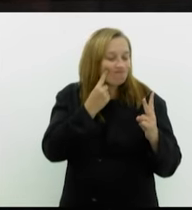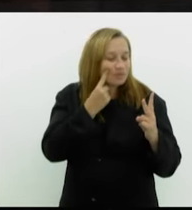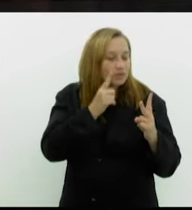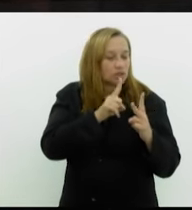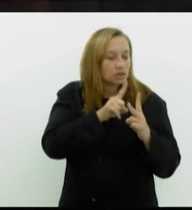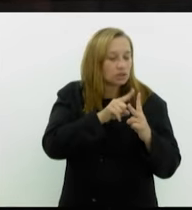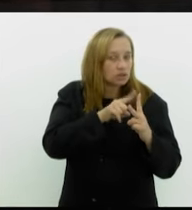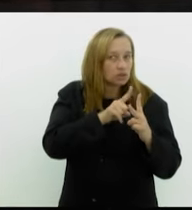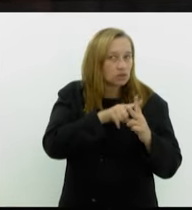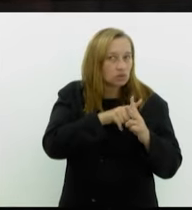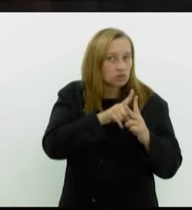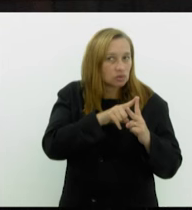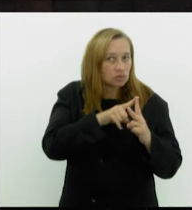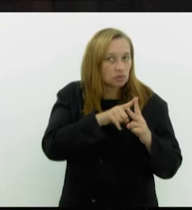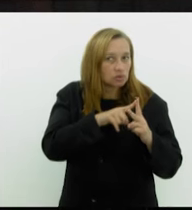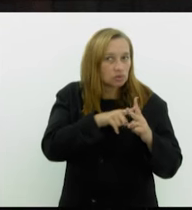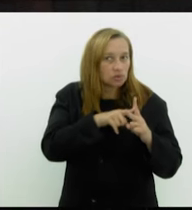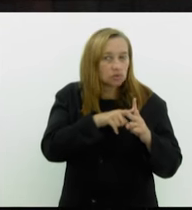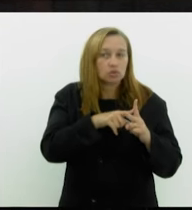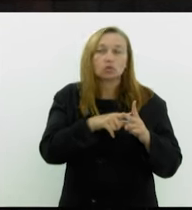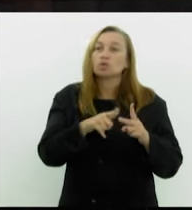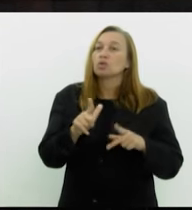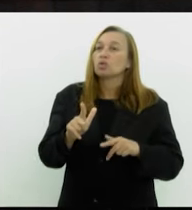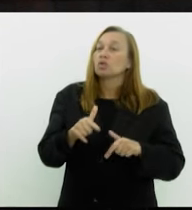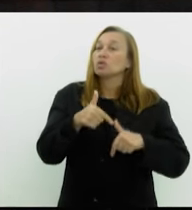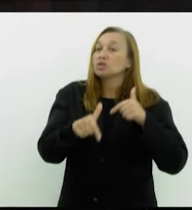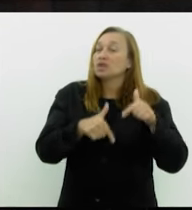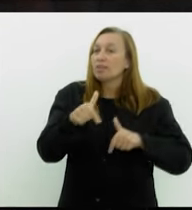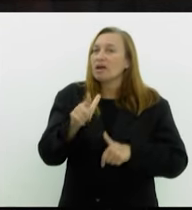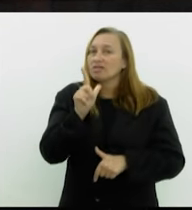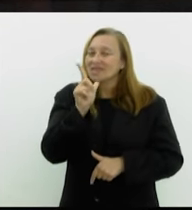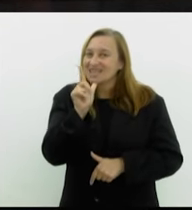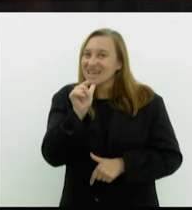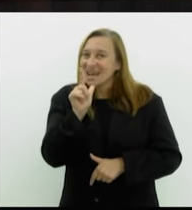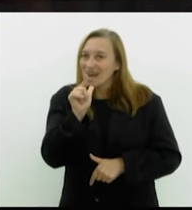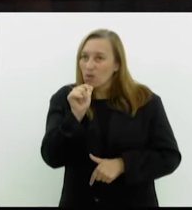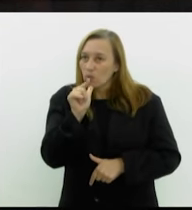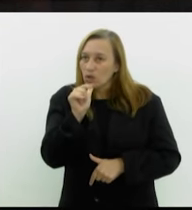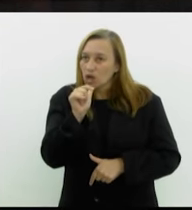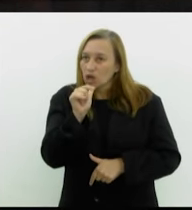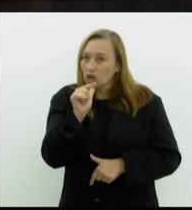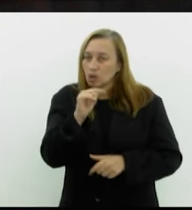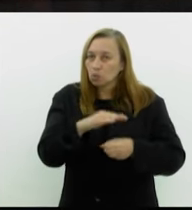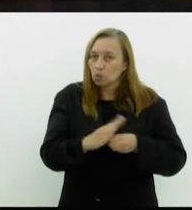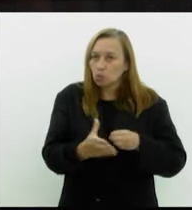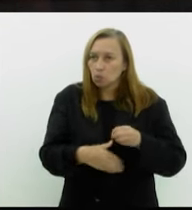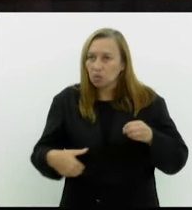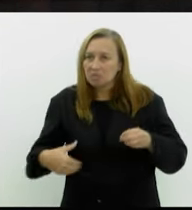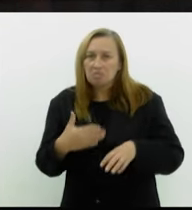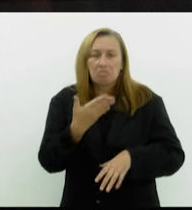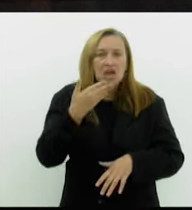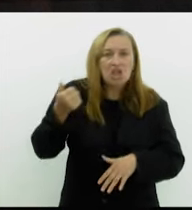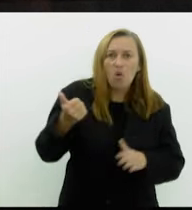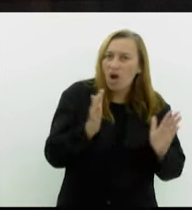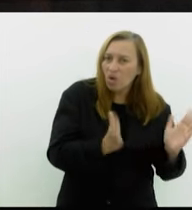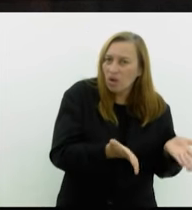A prestação de serviço de água e esgoto melhorou? Não.